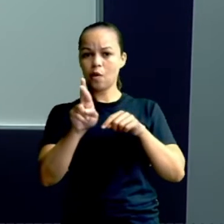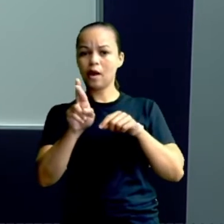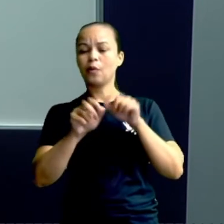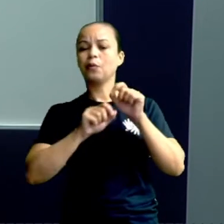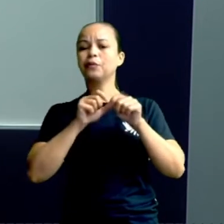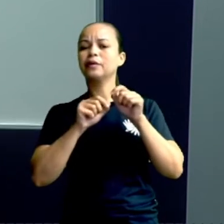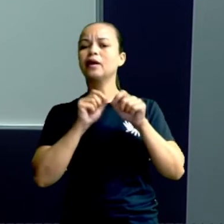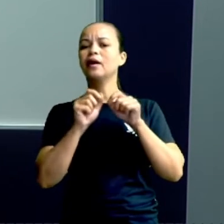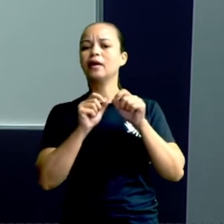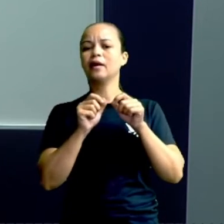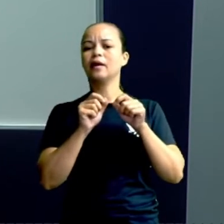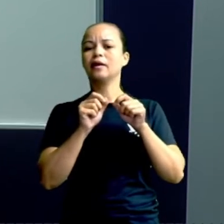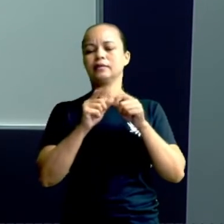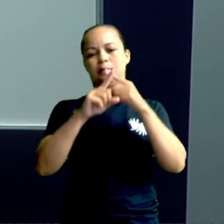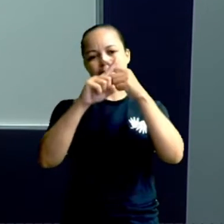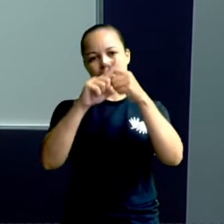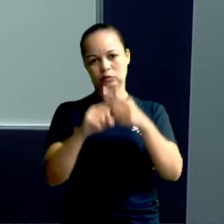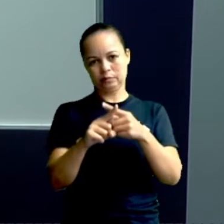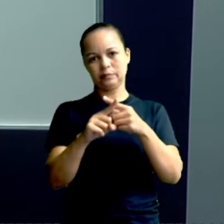Ele está